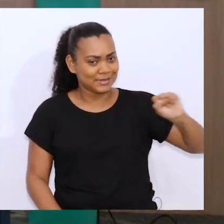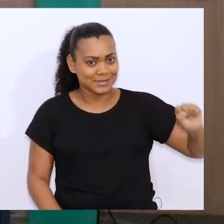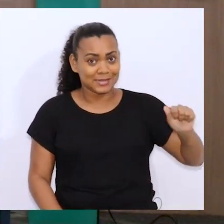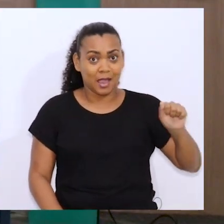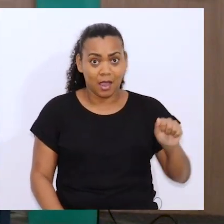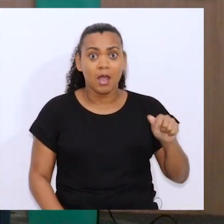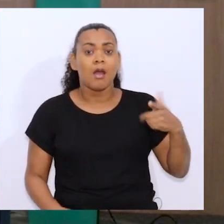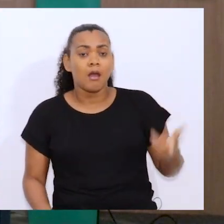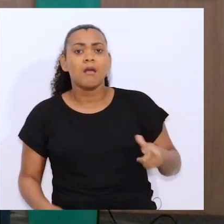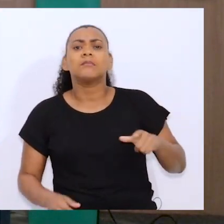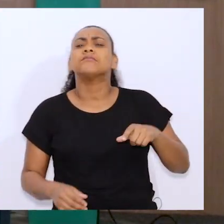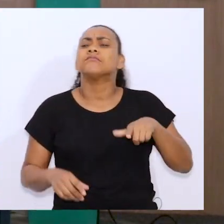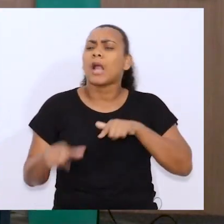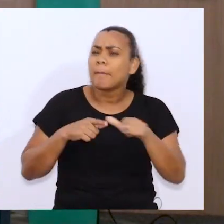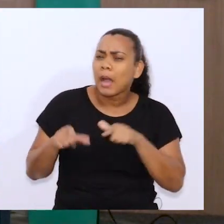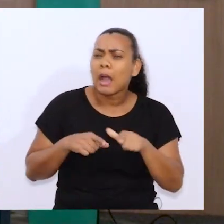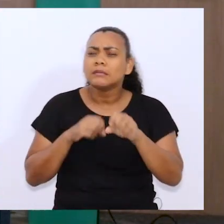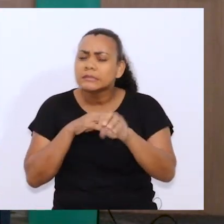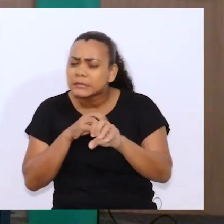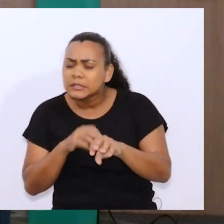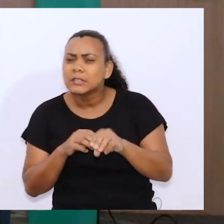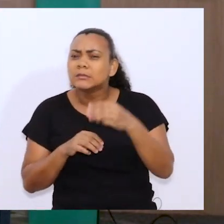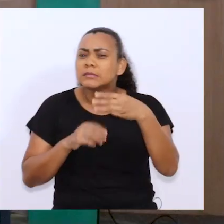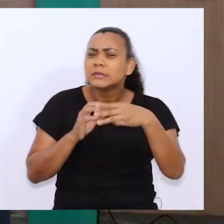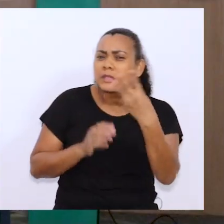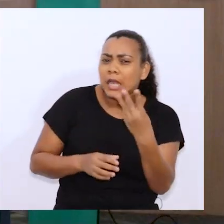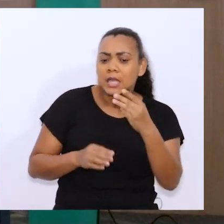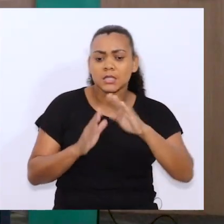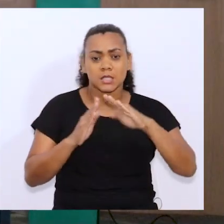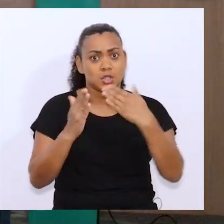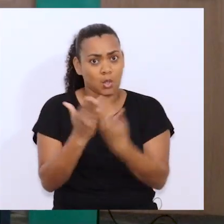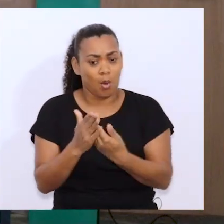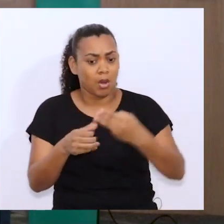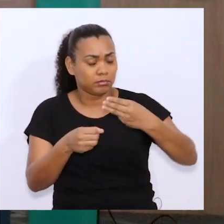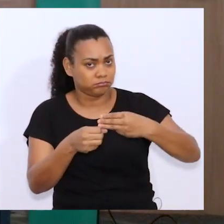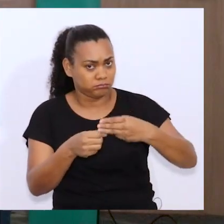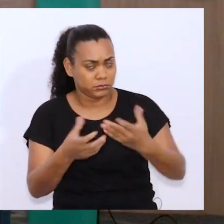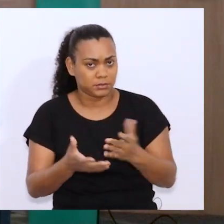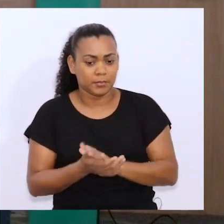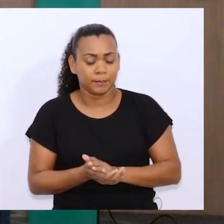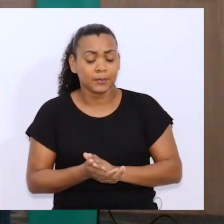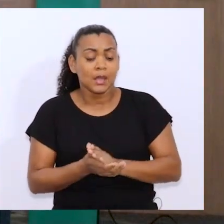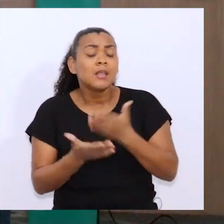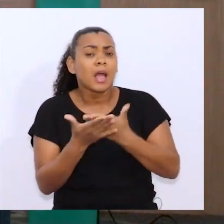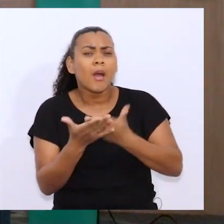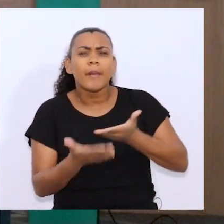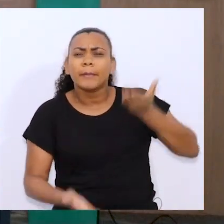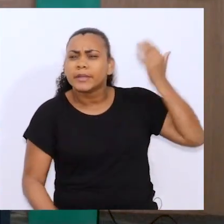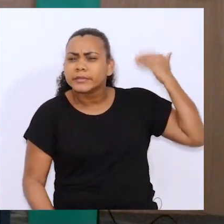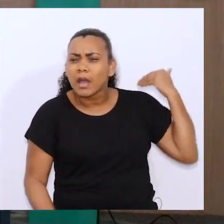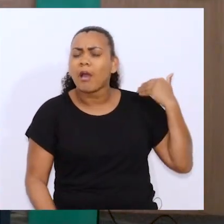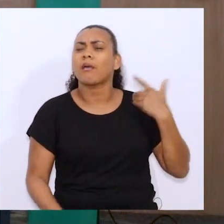Menino Jesus, na Escola Municipal Alfredo Amorim e na Escola Municipal União Comunitária. Na aula passada,